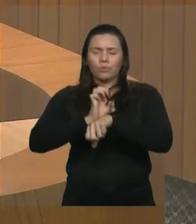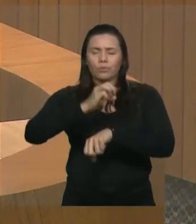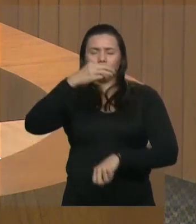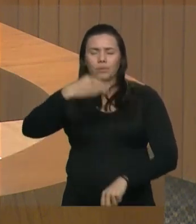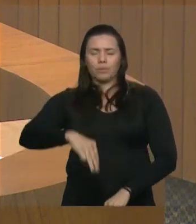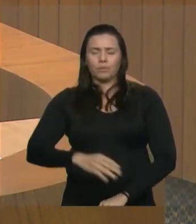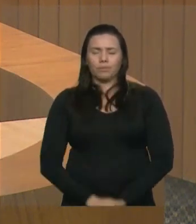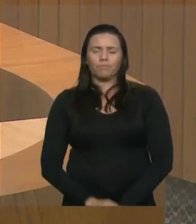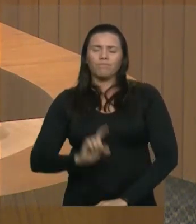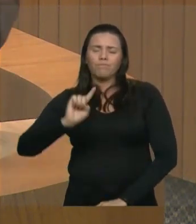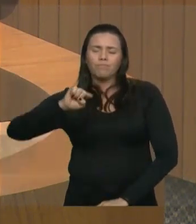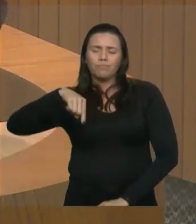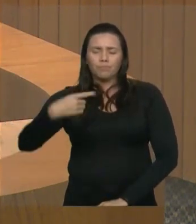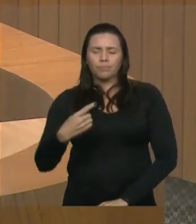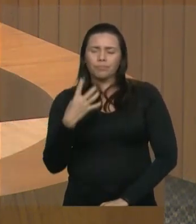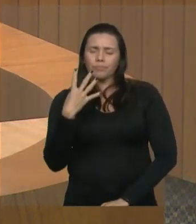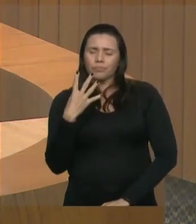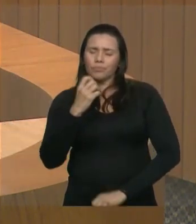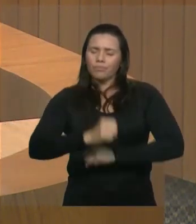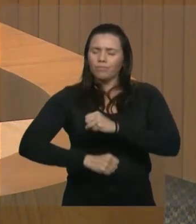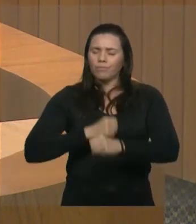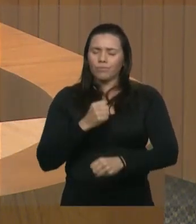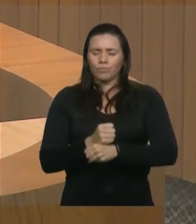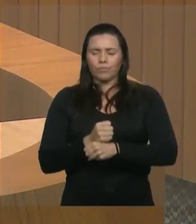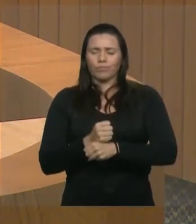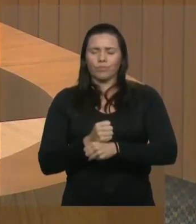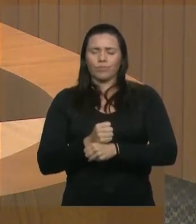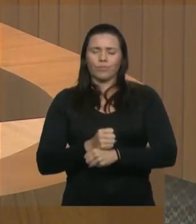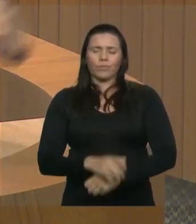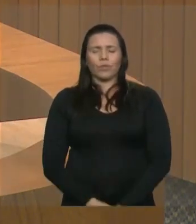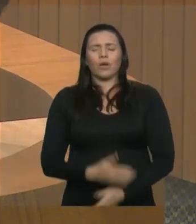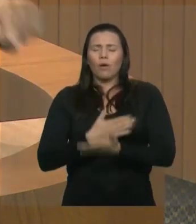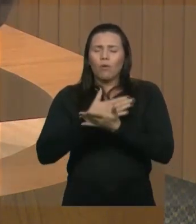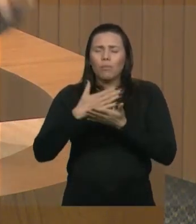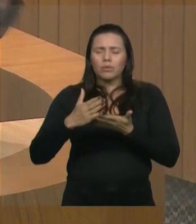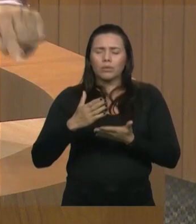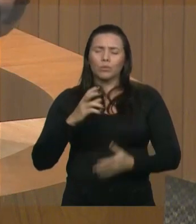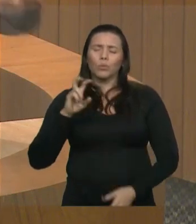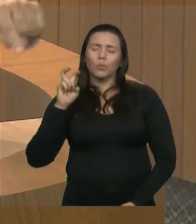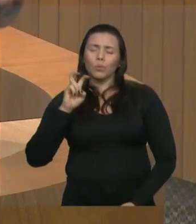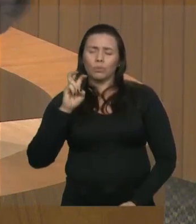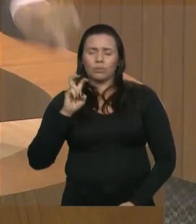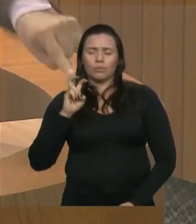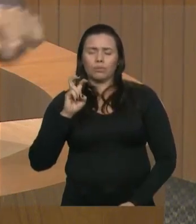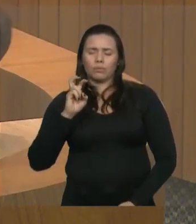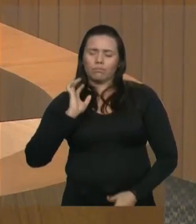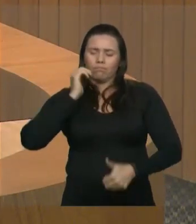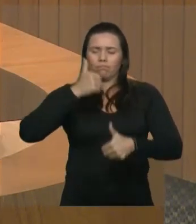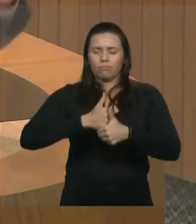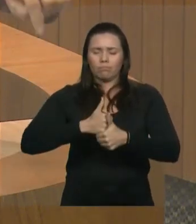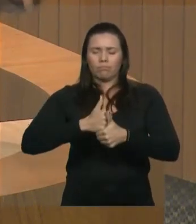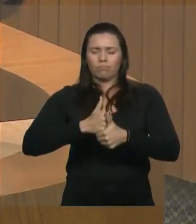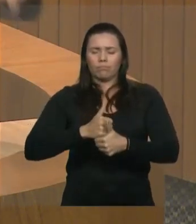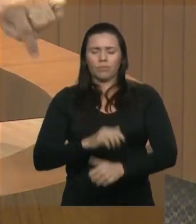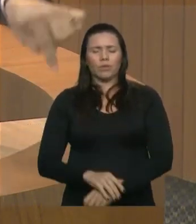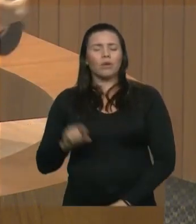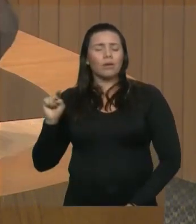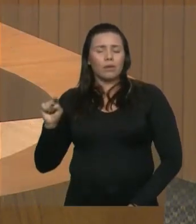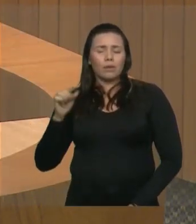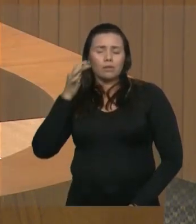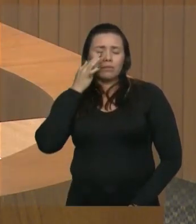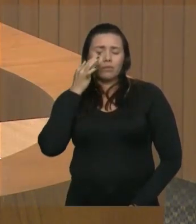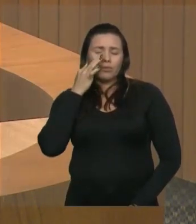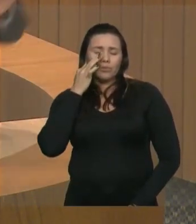de 4 anos, entrando no 5º ano, o governador Flávio Dino, que usou a máquina pública para se